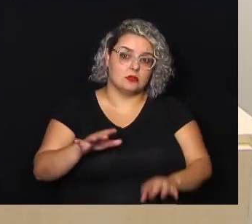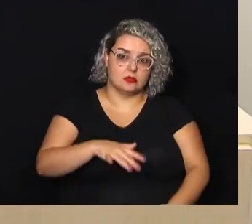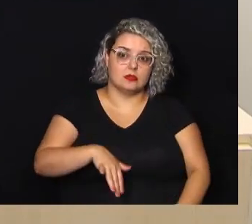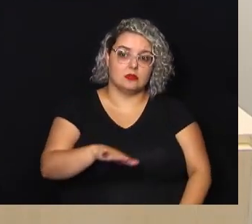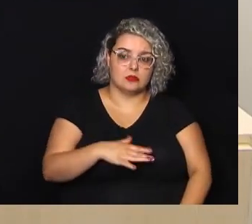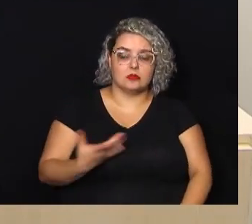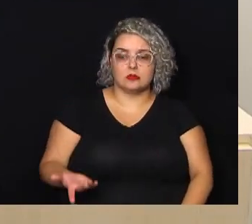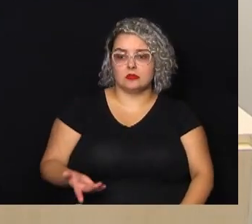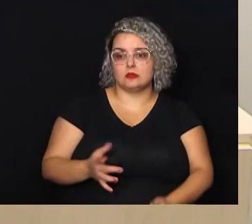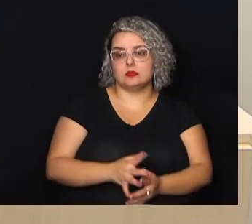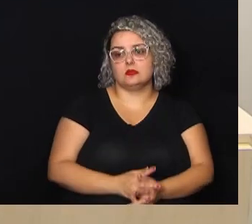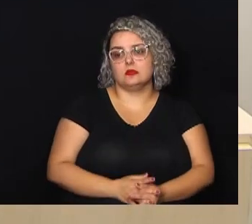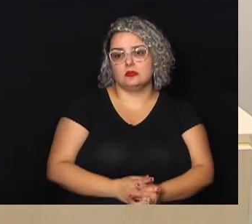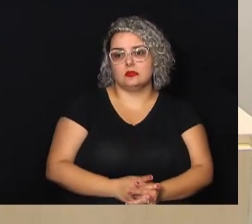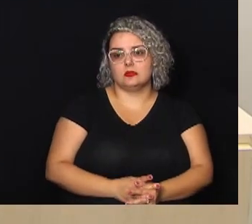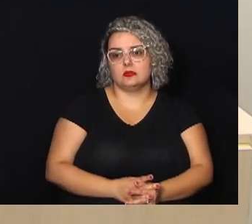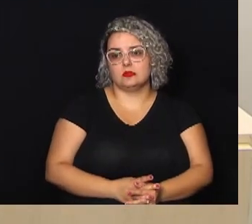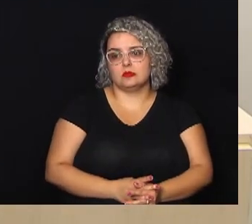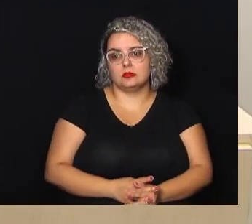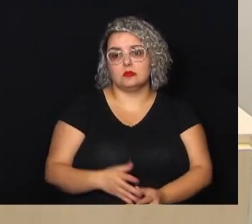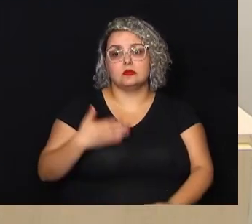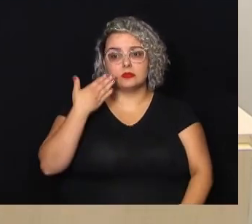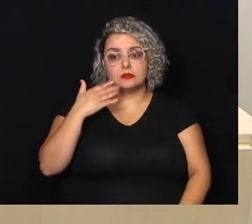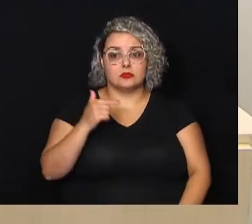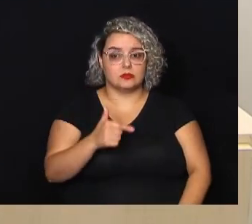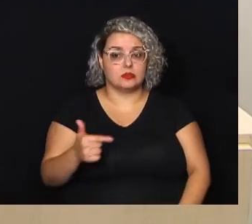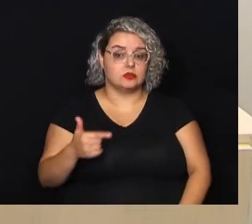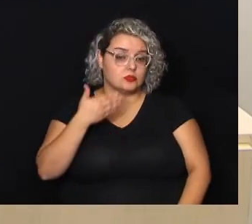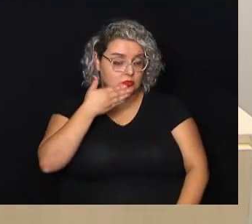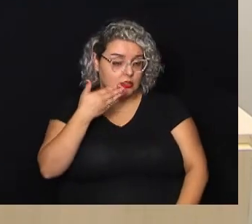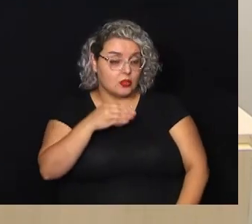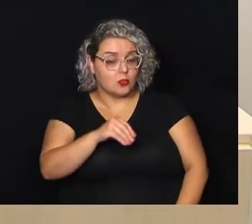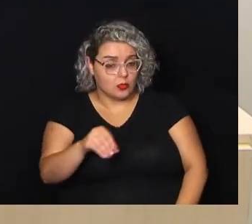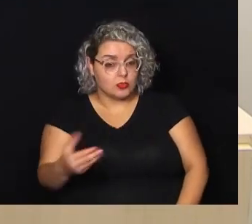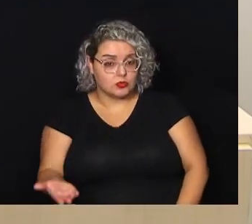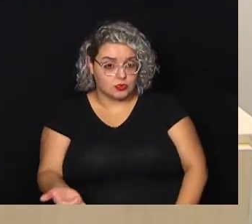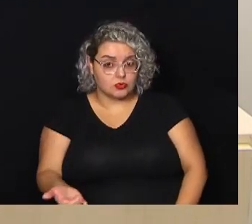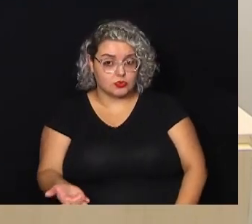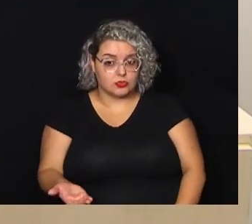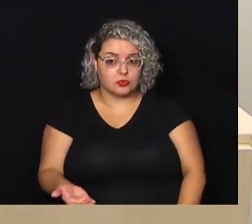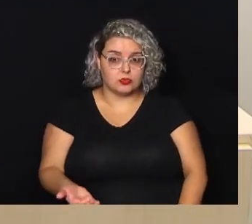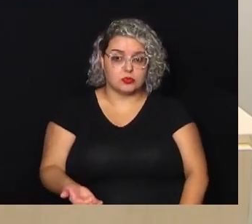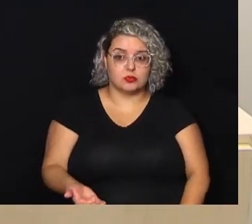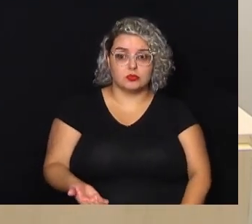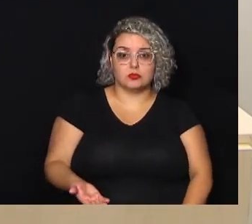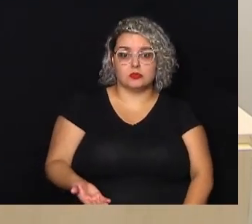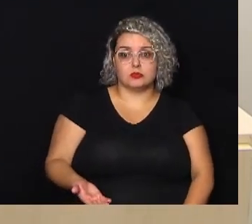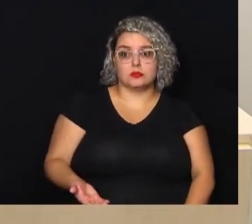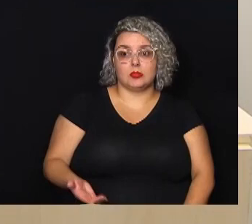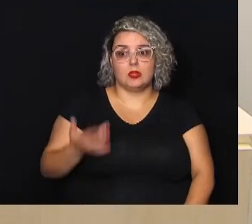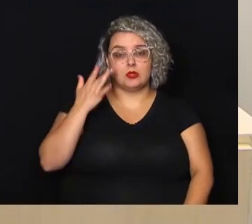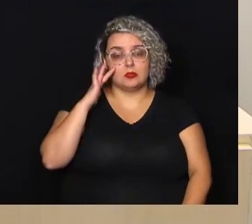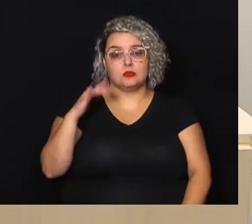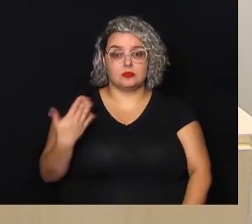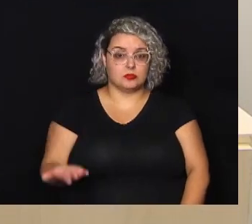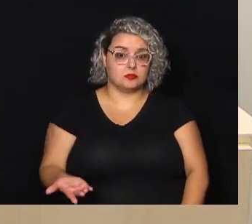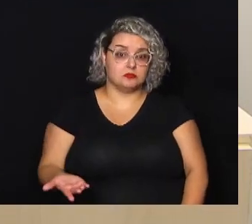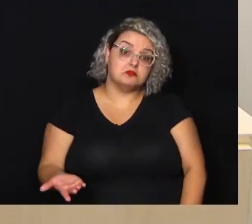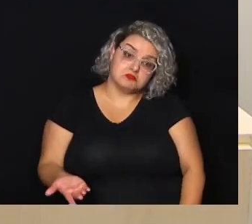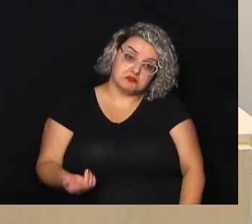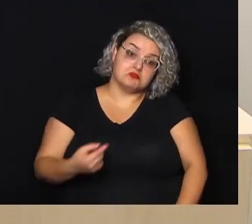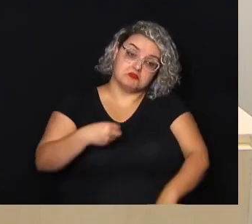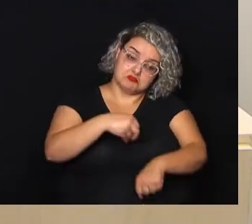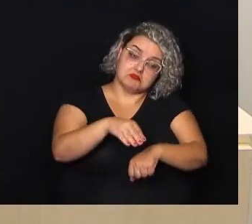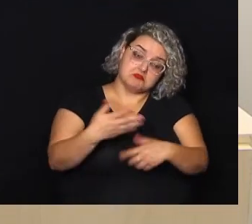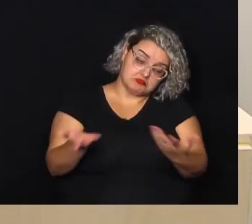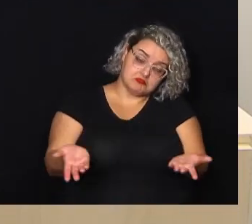especialista na área de doce sem açúcar, então não consigo... Sim, mas então, olha, tá